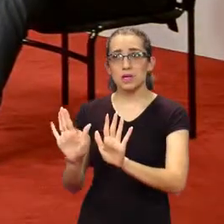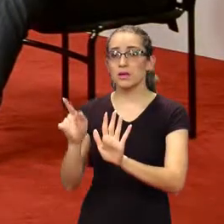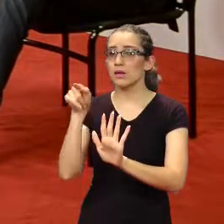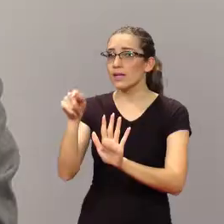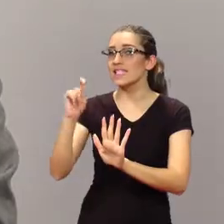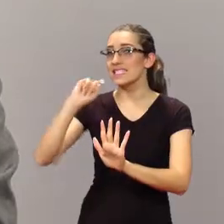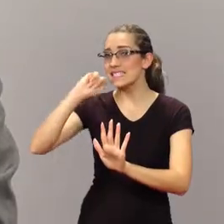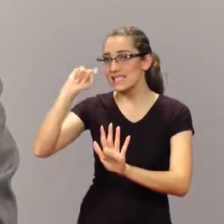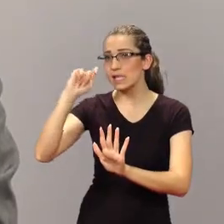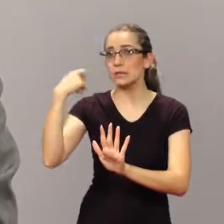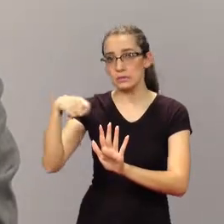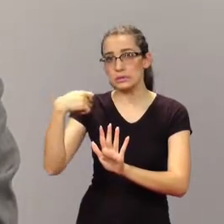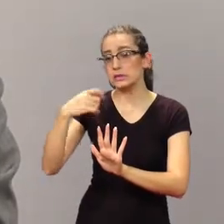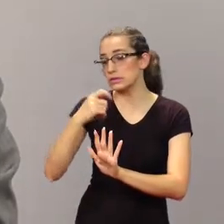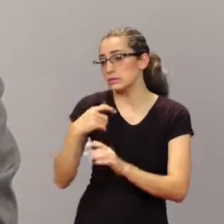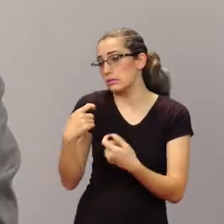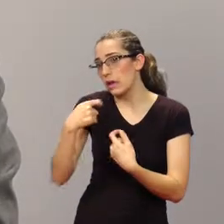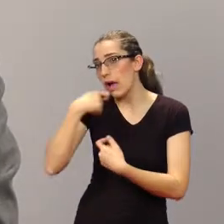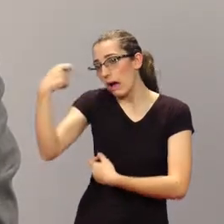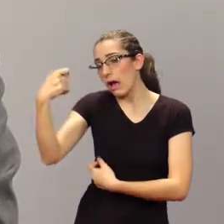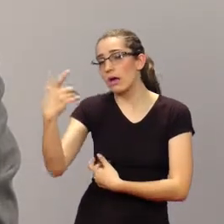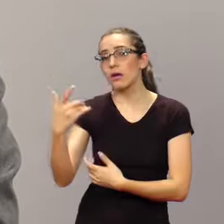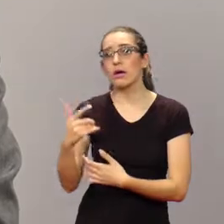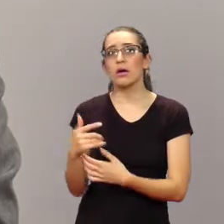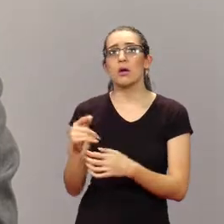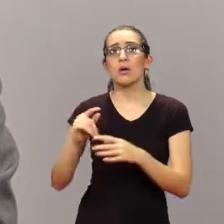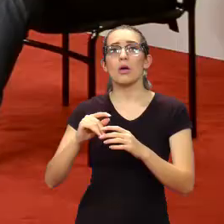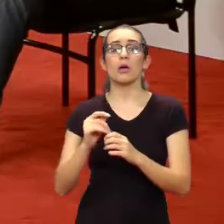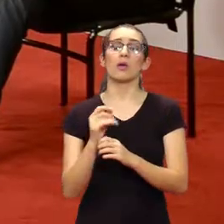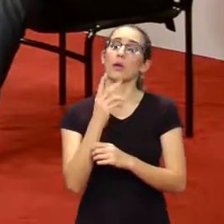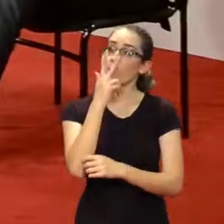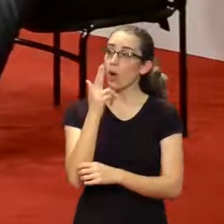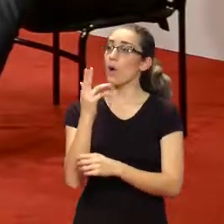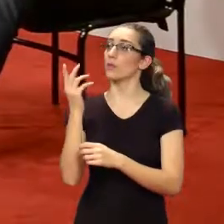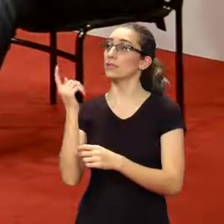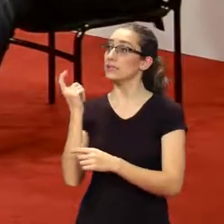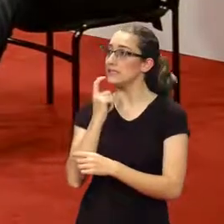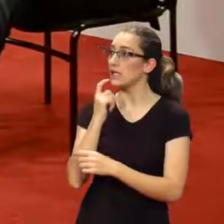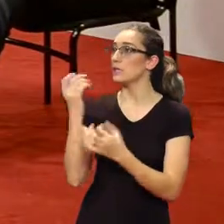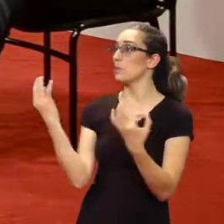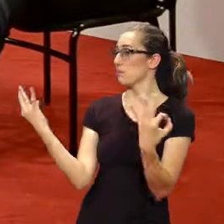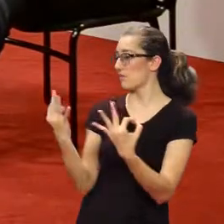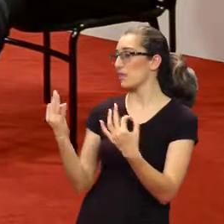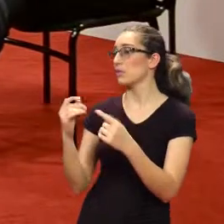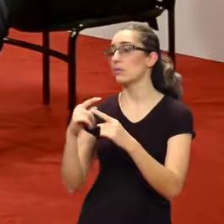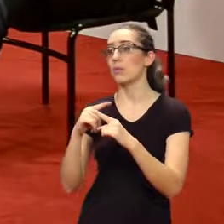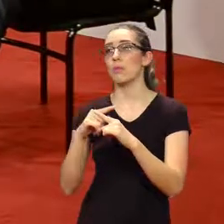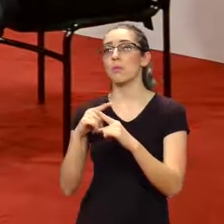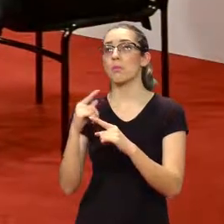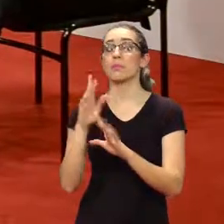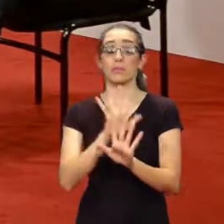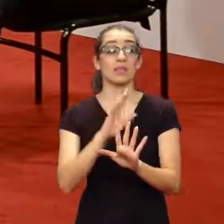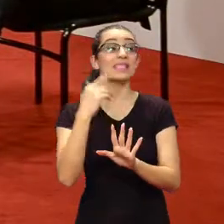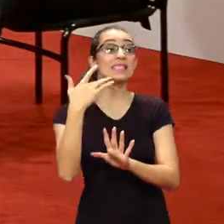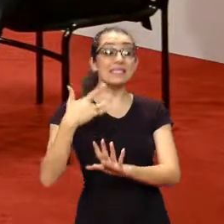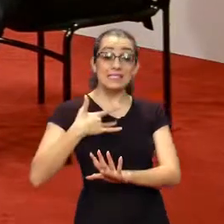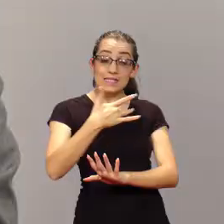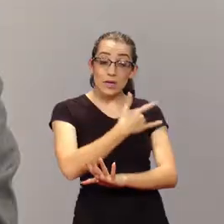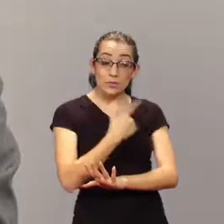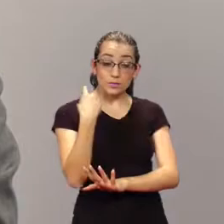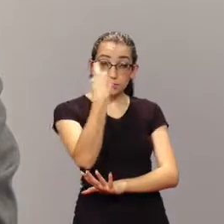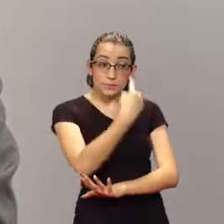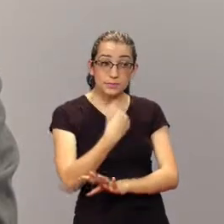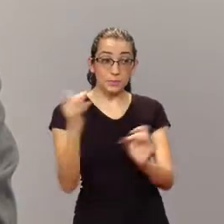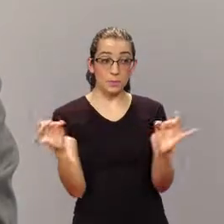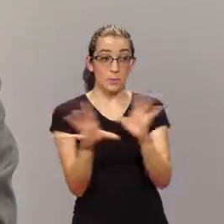dente que tinha a extração indicada. Ou seja, recompõe o dente como tal, mas... Ele recompõe a saúde bucal,